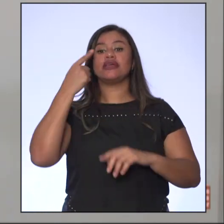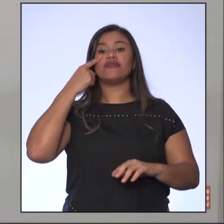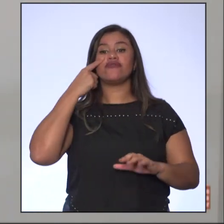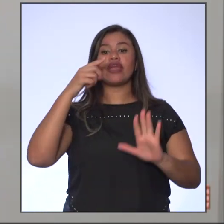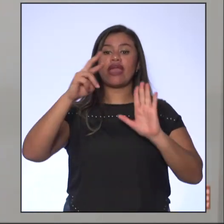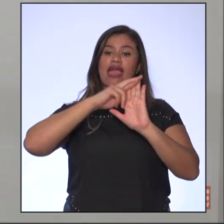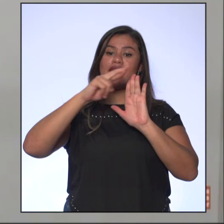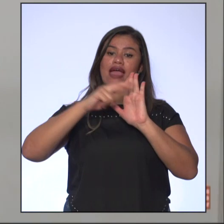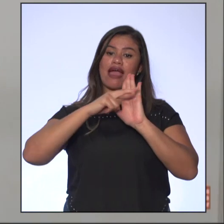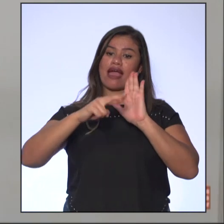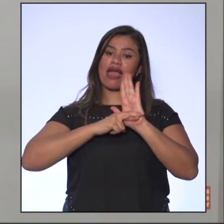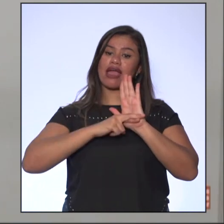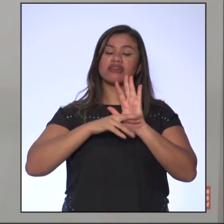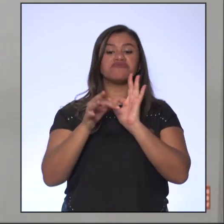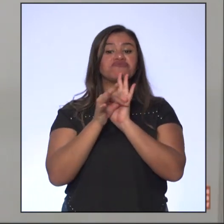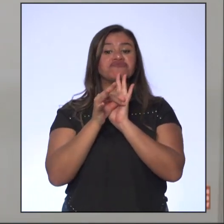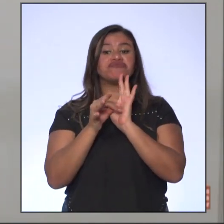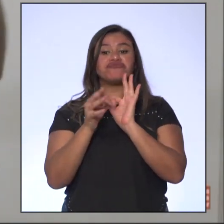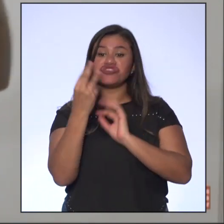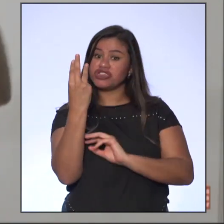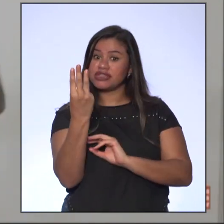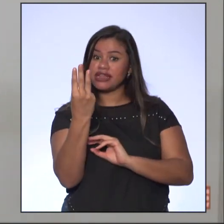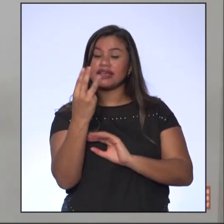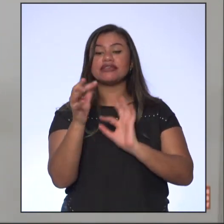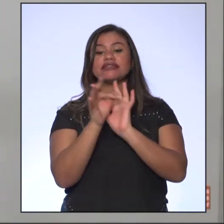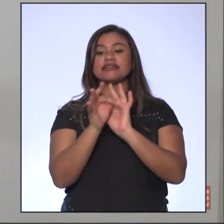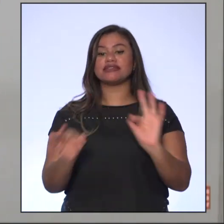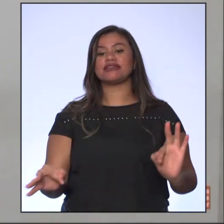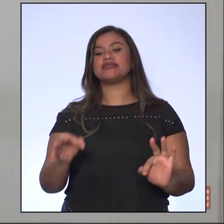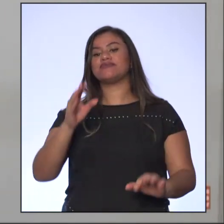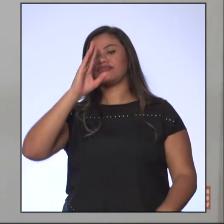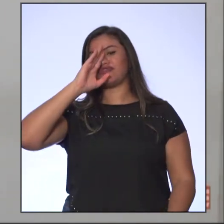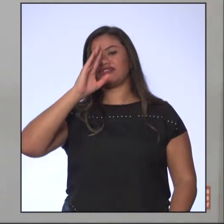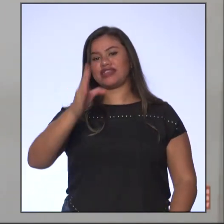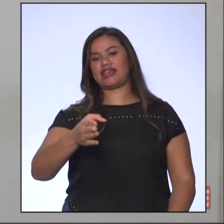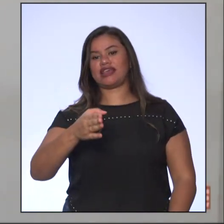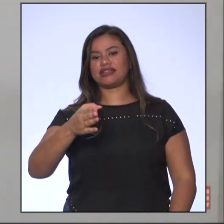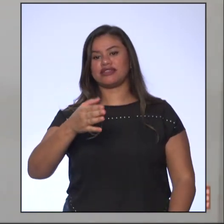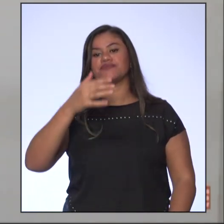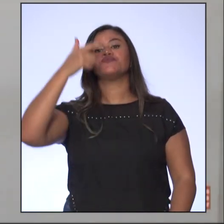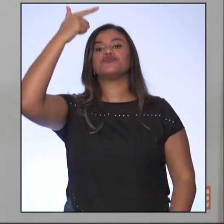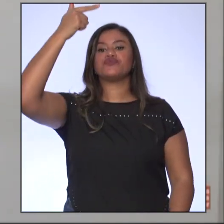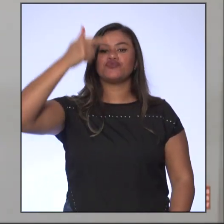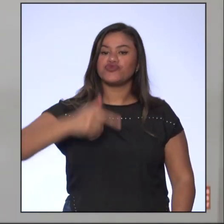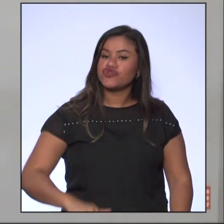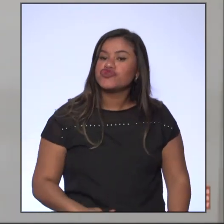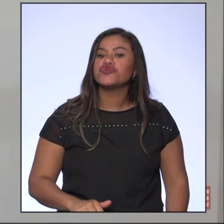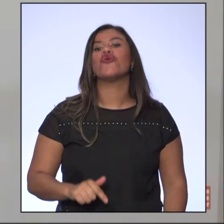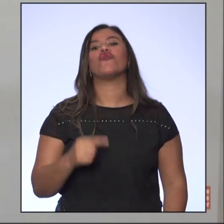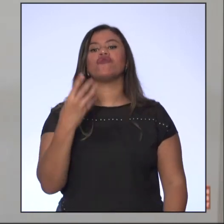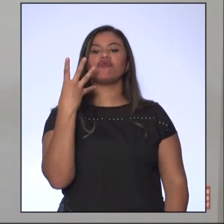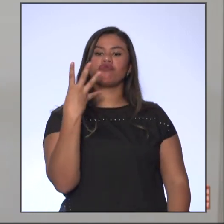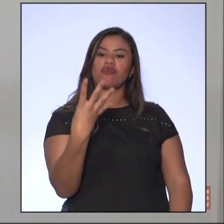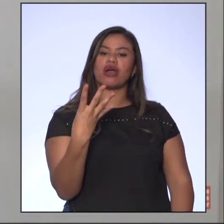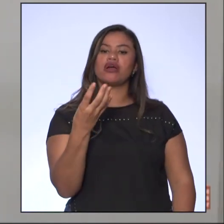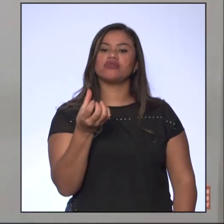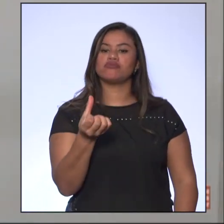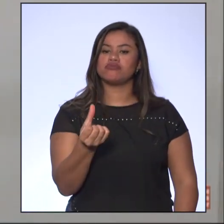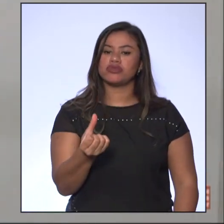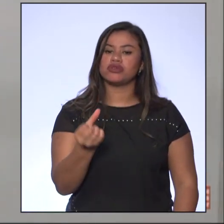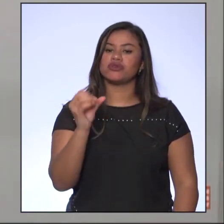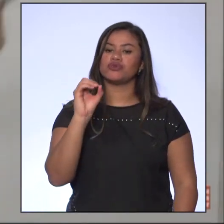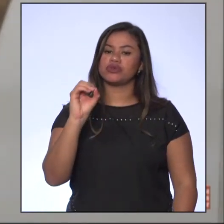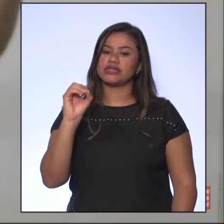3 simples e direta. 4.600, repetindo, é o total de pessoas. Ah, sim. Então, o total de